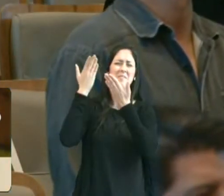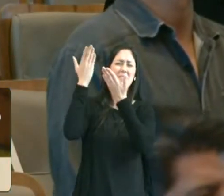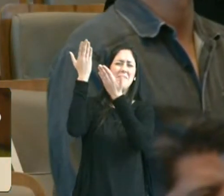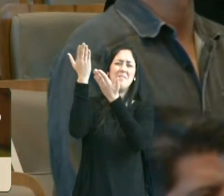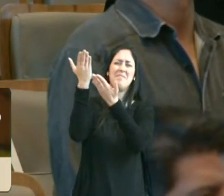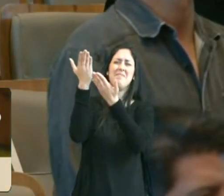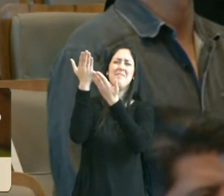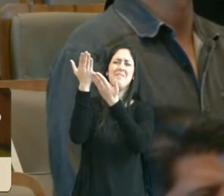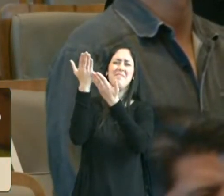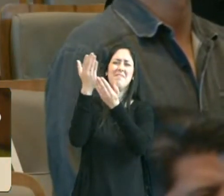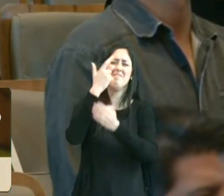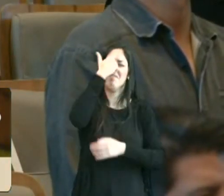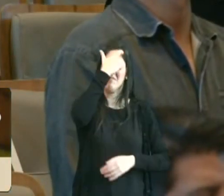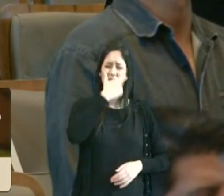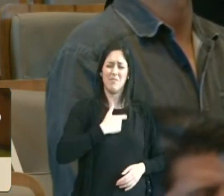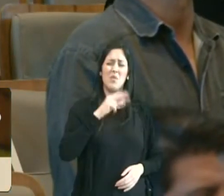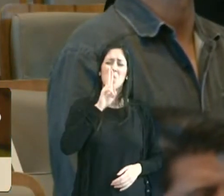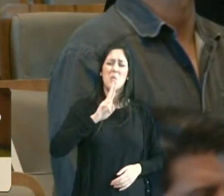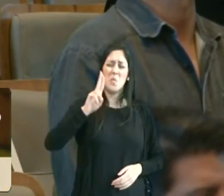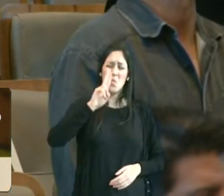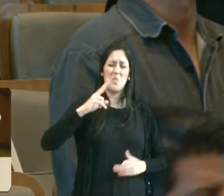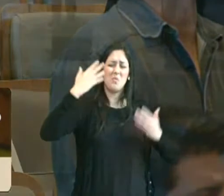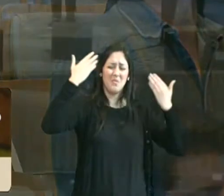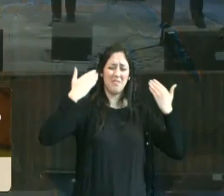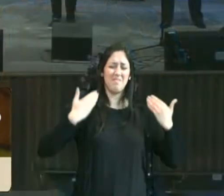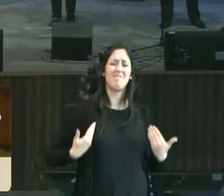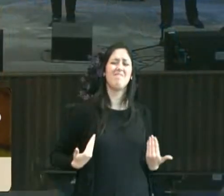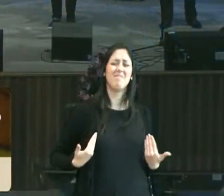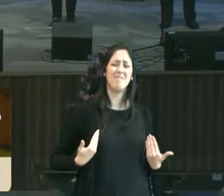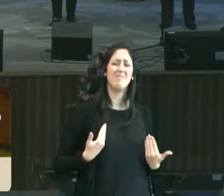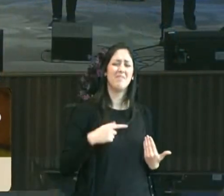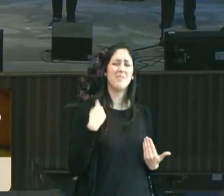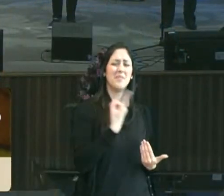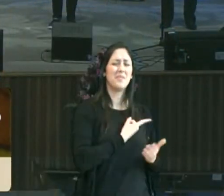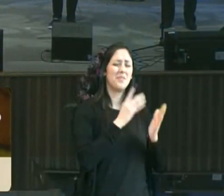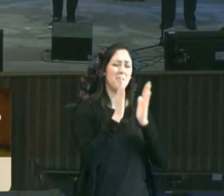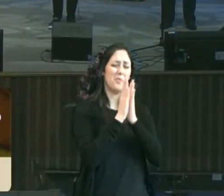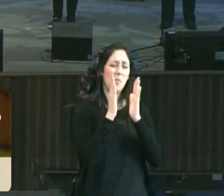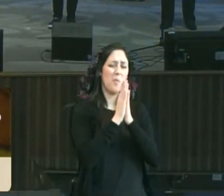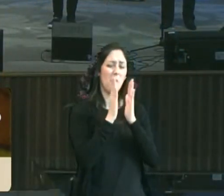nós e através de nós. Esta é a nossa oração,